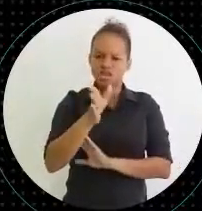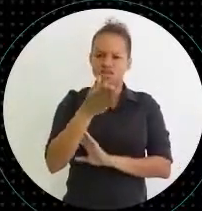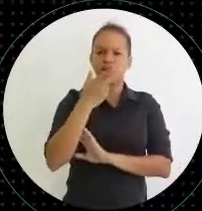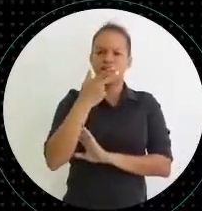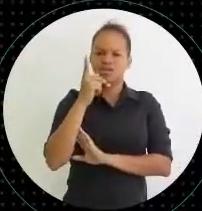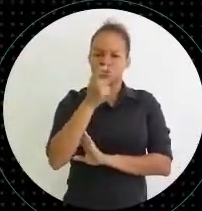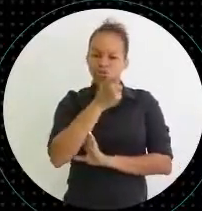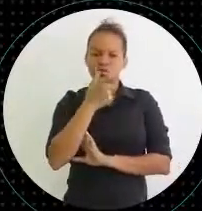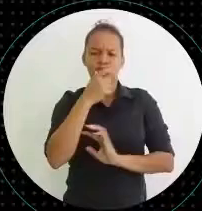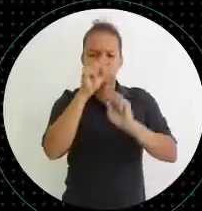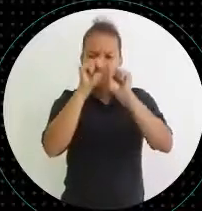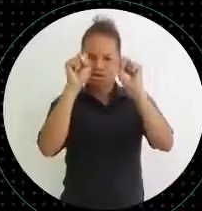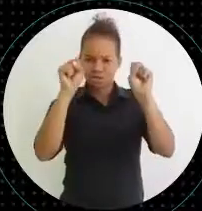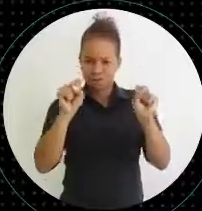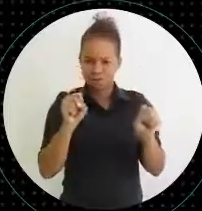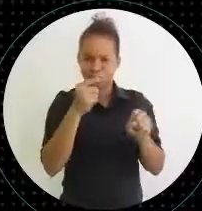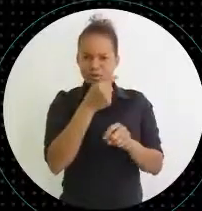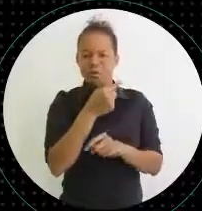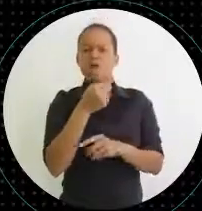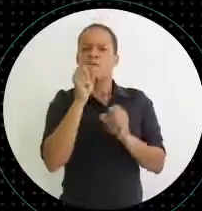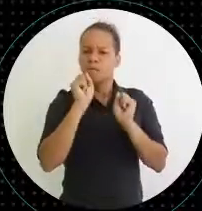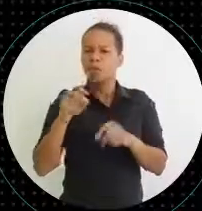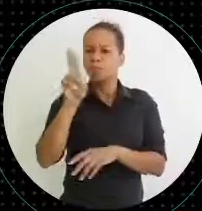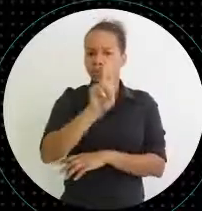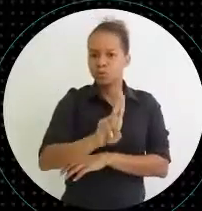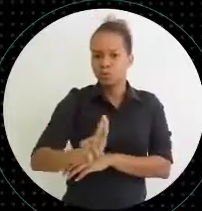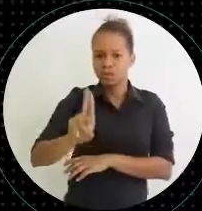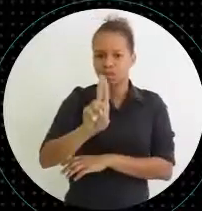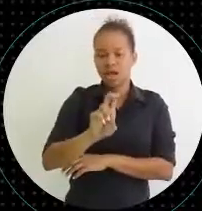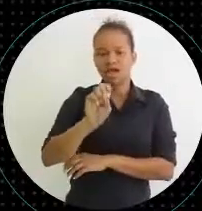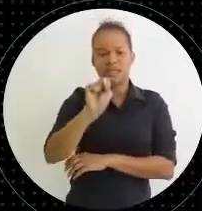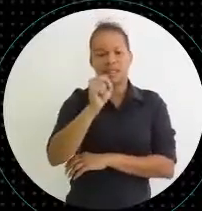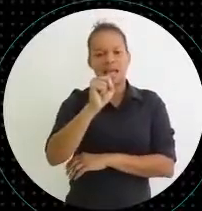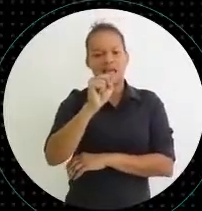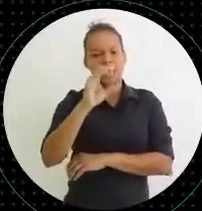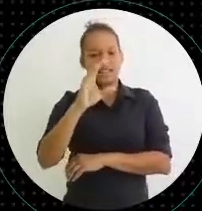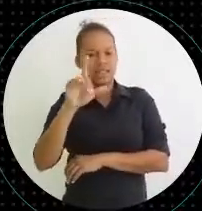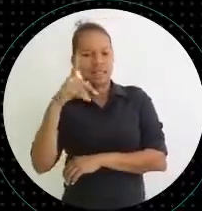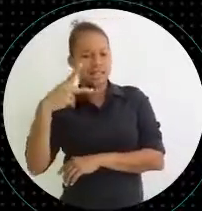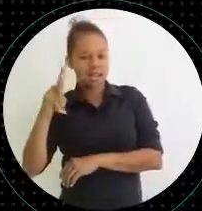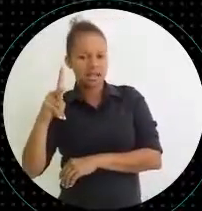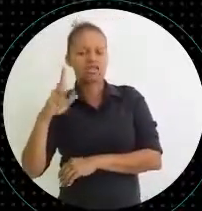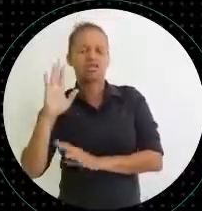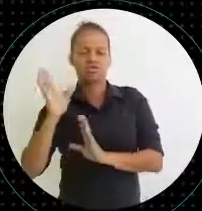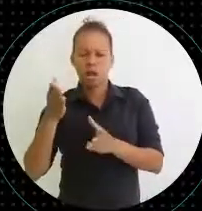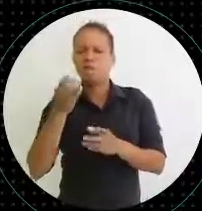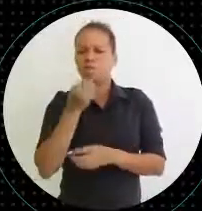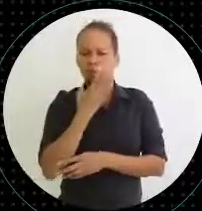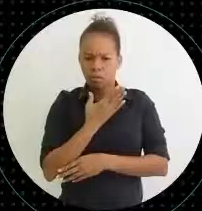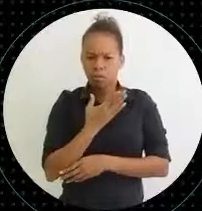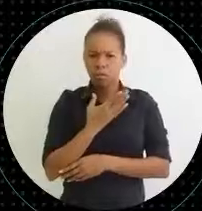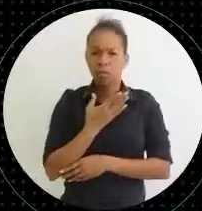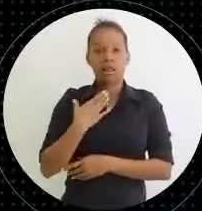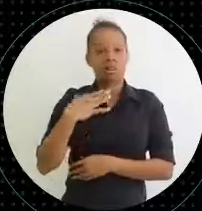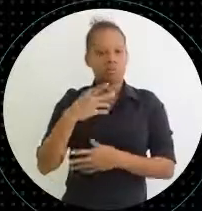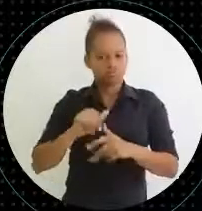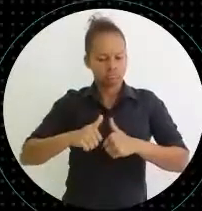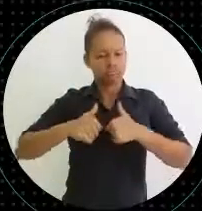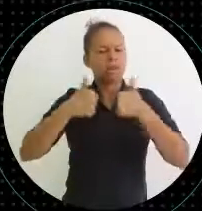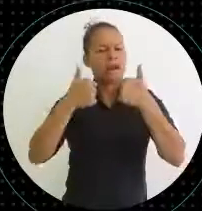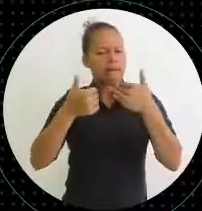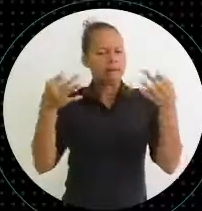através do jQuery. Então você pode usar somente o CSS dele, que já é muito bom. Ele tem